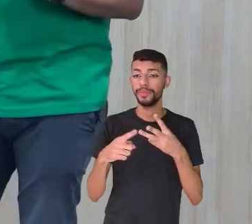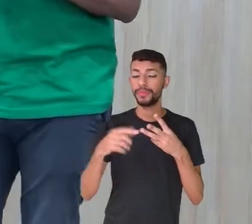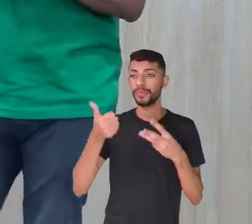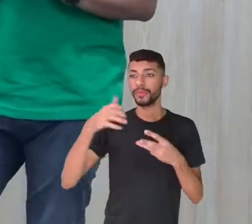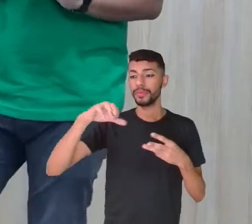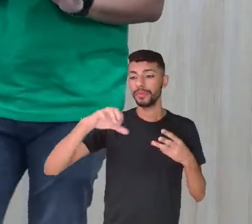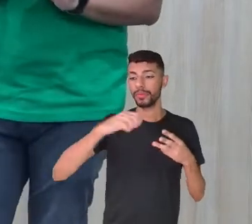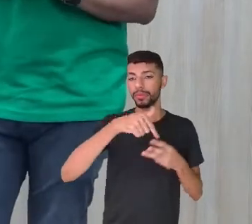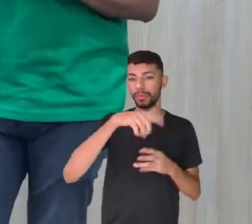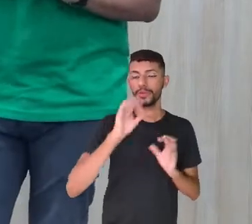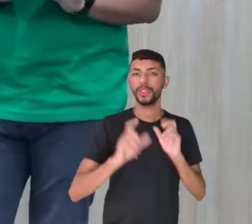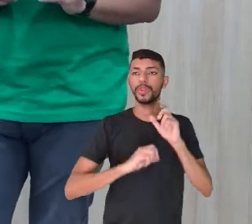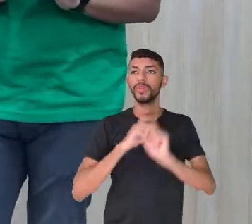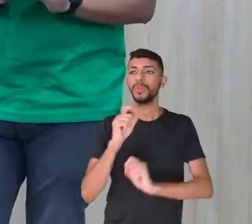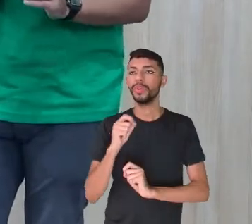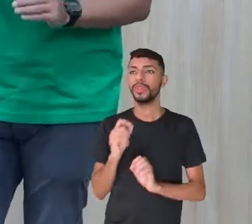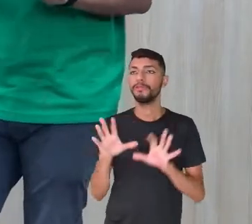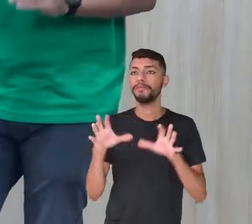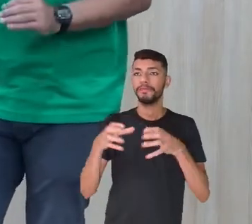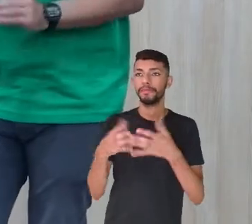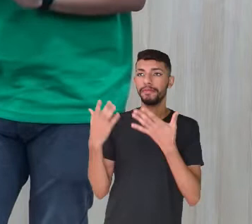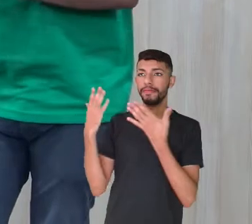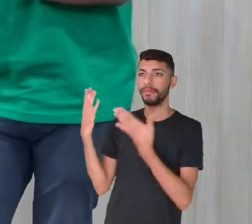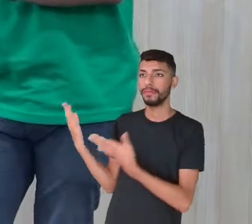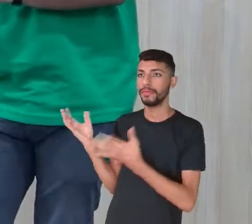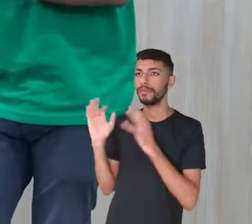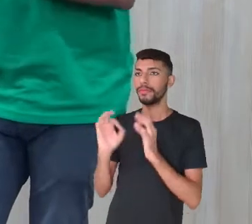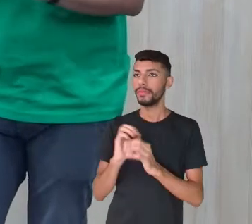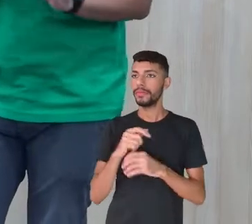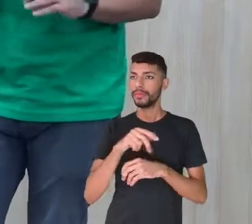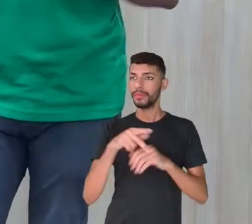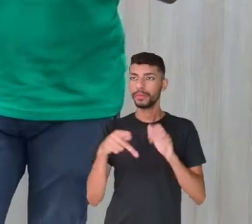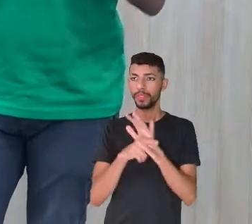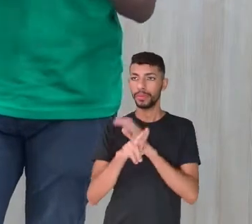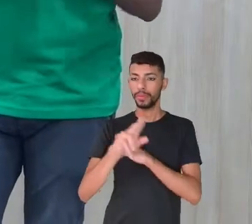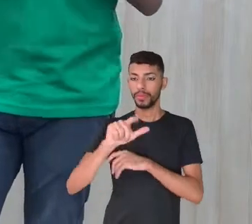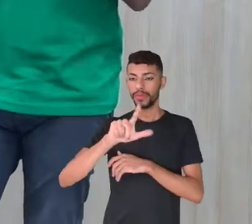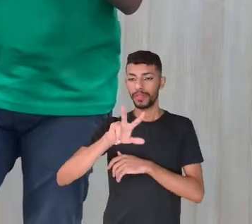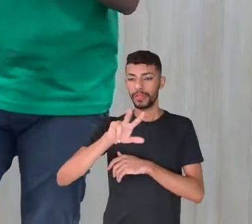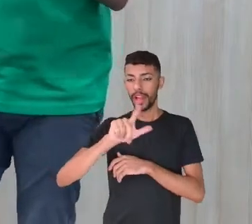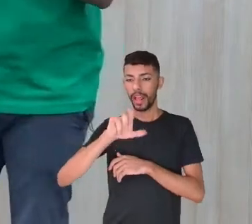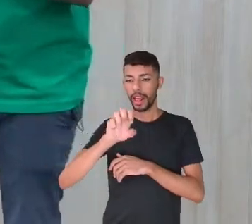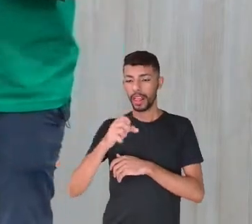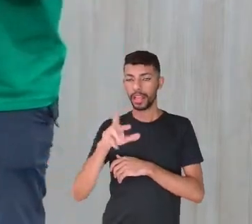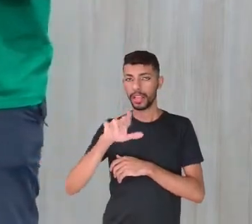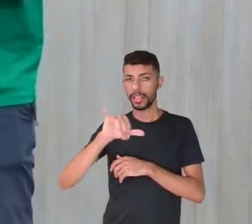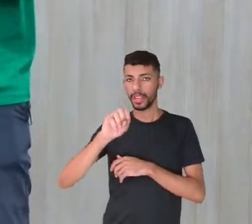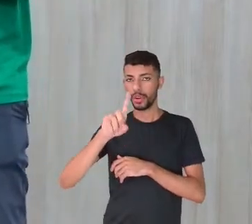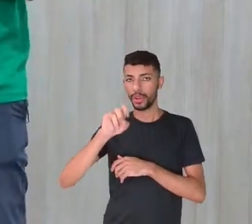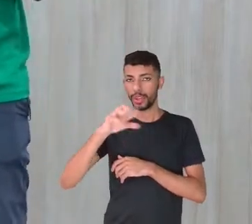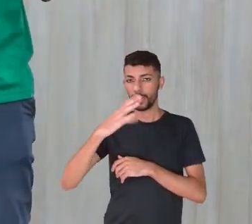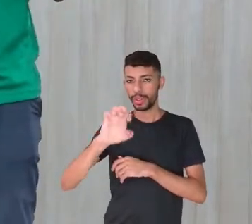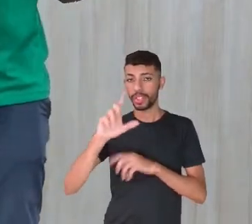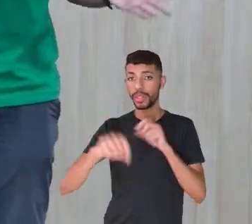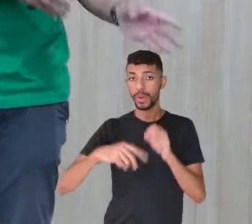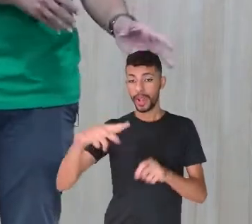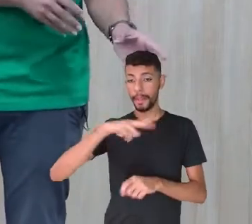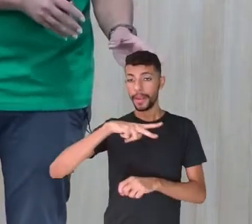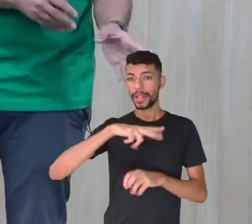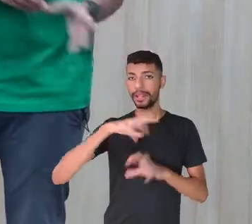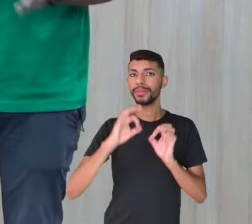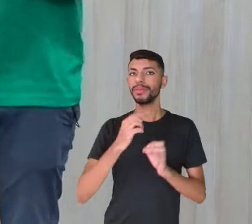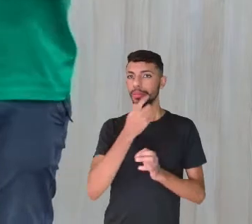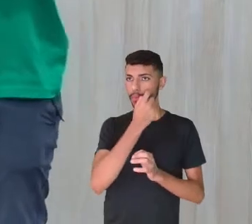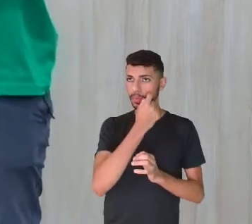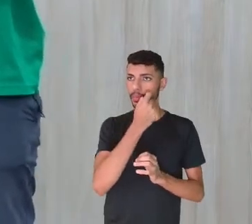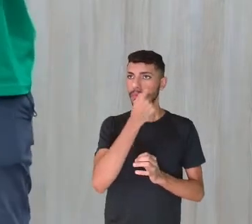1997, essa companhia, chamada Companhia Vale do Rio Doce, foi o quê? Foi privatizada, ou seja, deixou de ser uma empresa